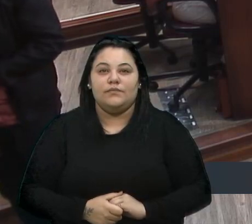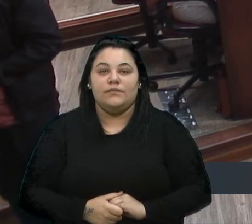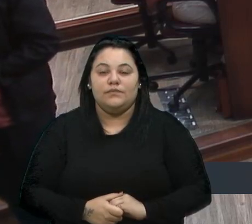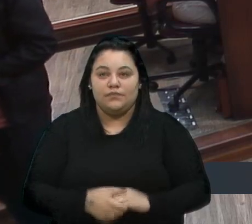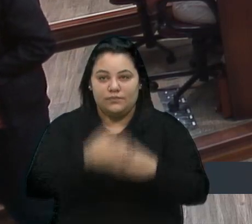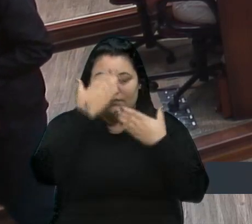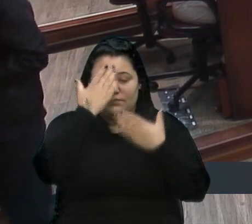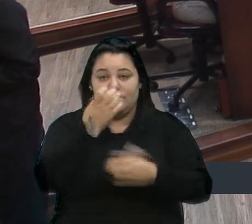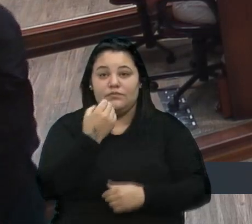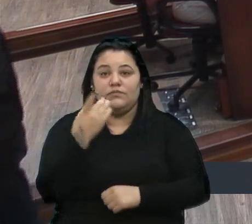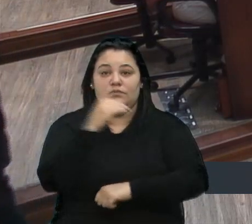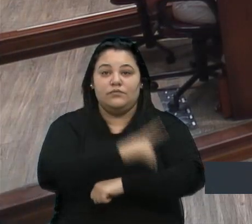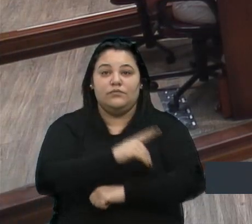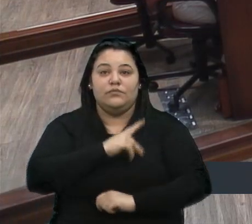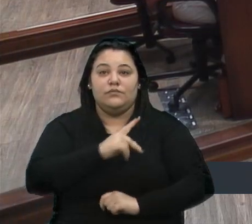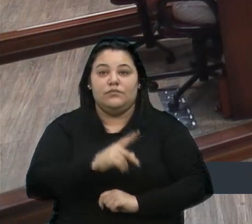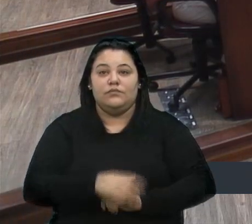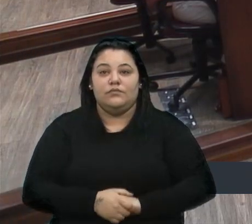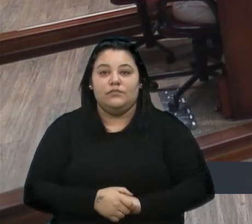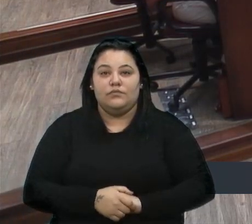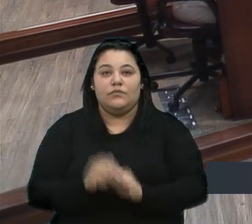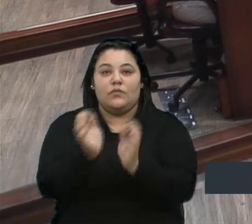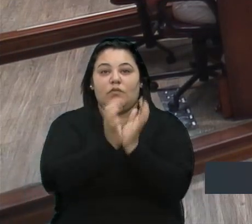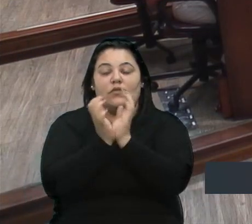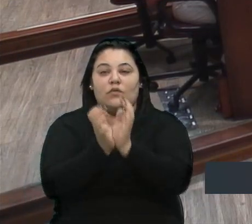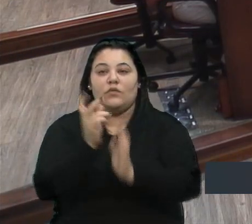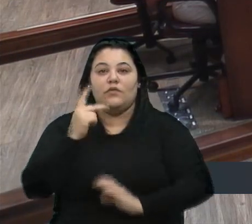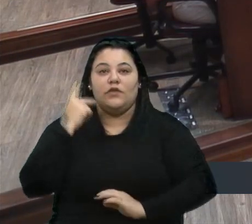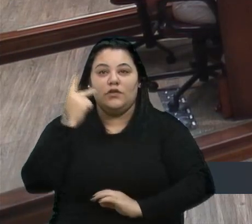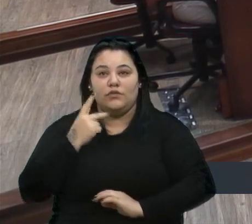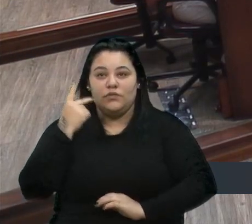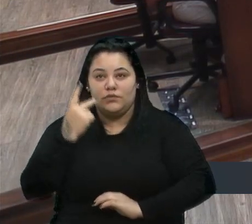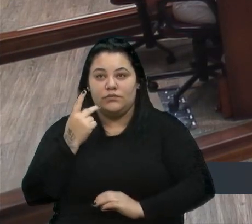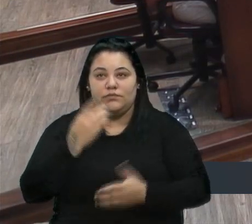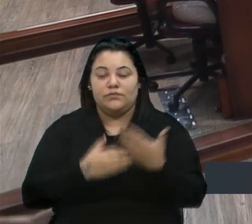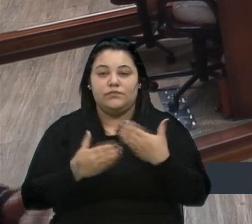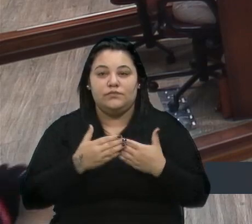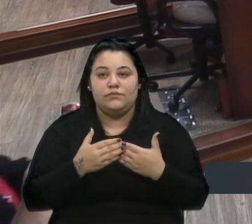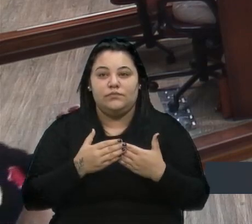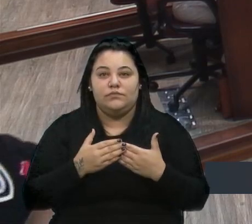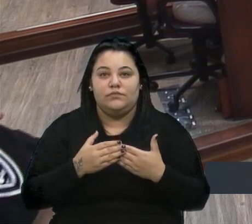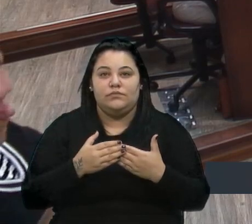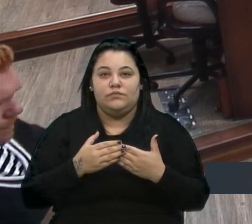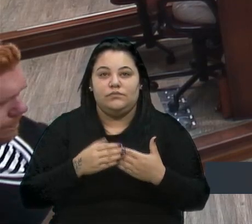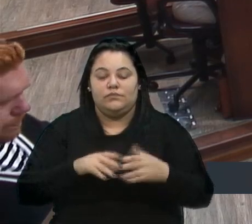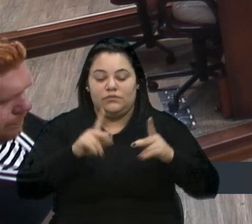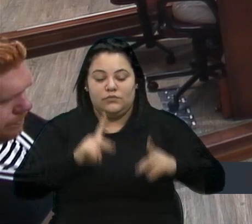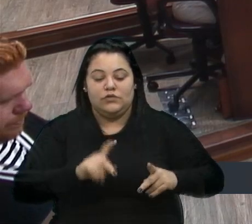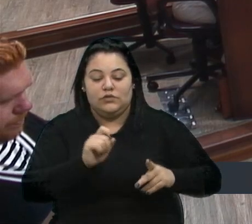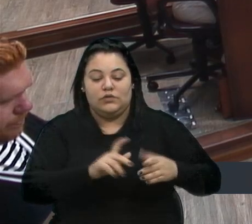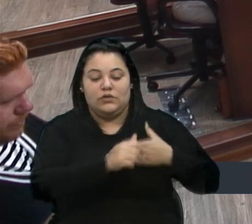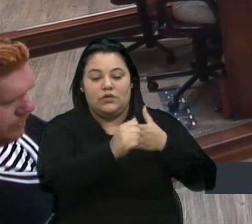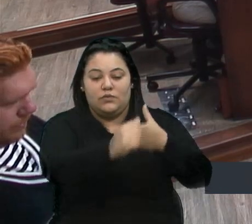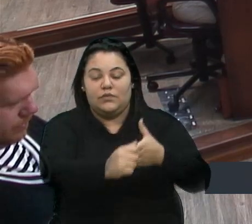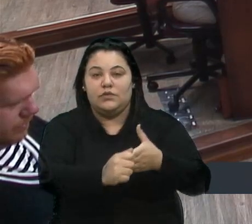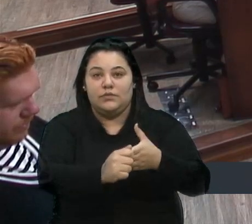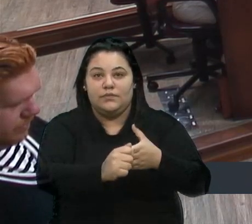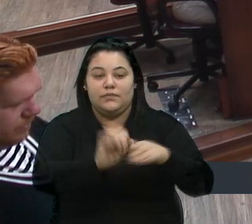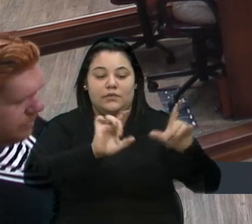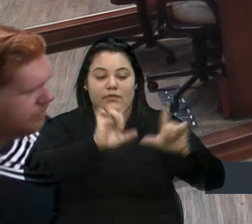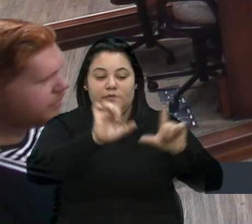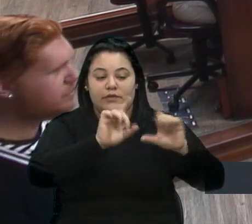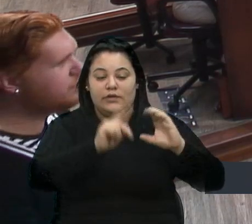Obrigado, bom dia, senhor presidente, colegas vereadores, vereadoras, as pessoas que nos acompanham pela TV Câmara, pelas